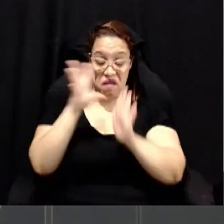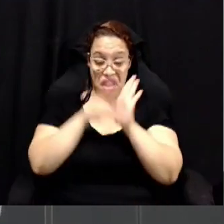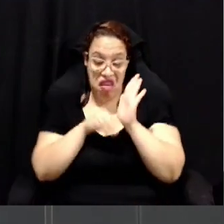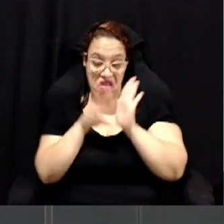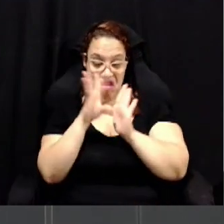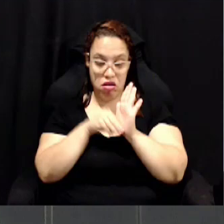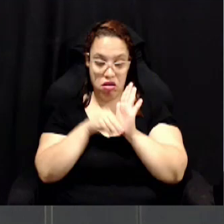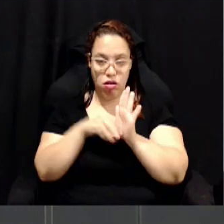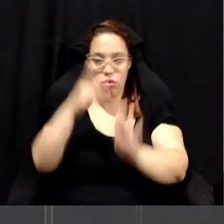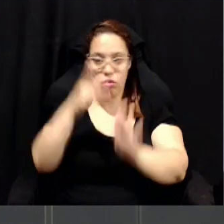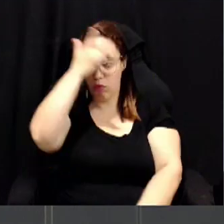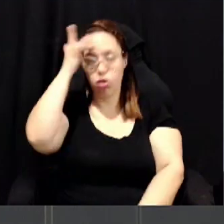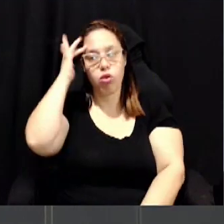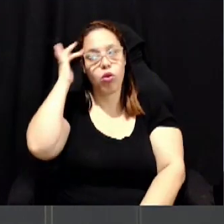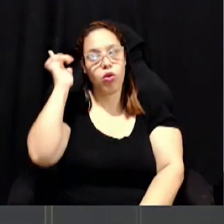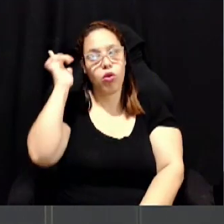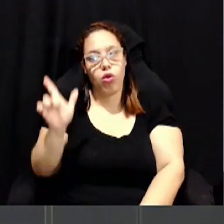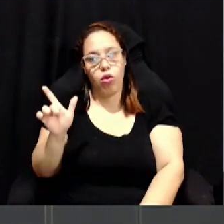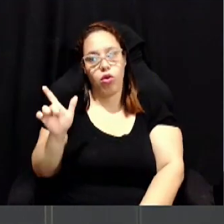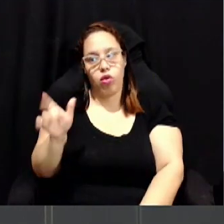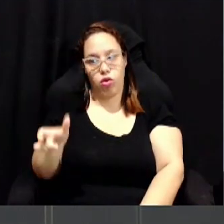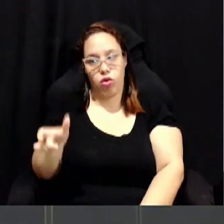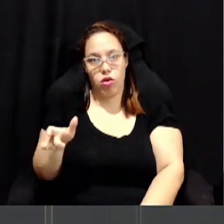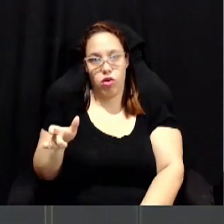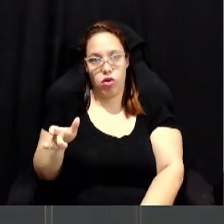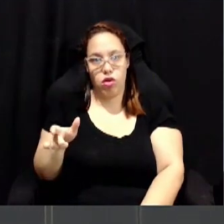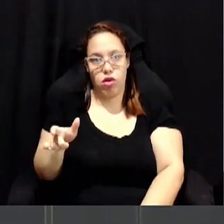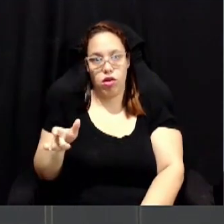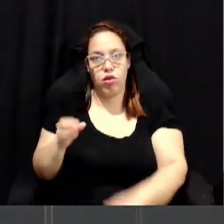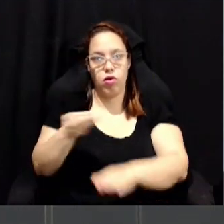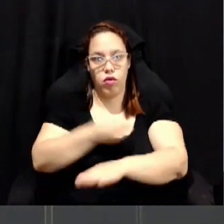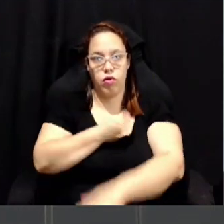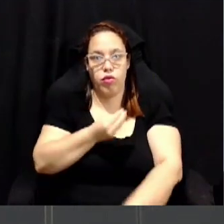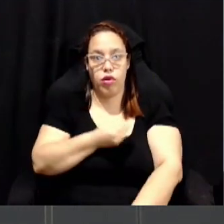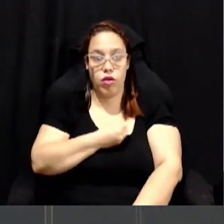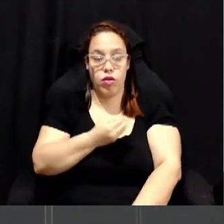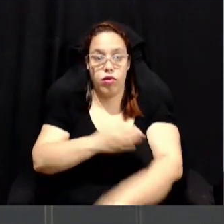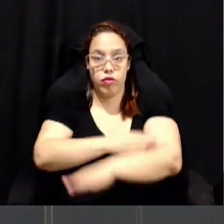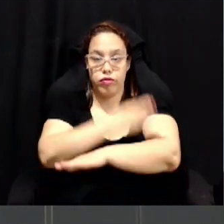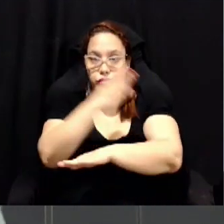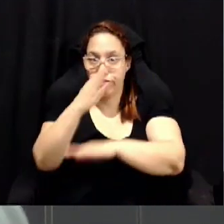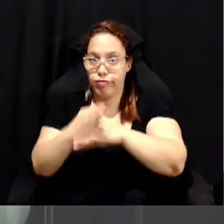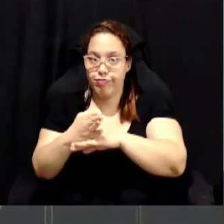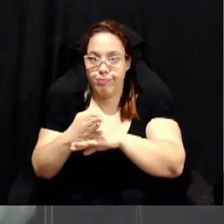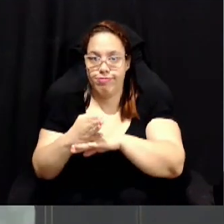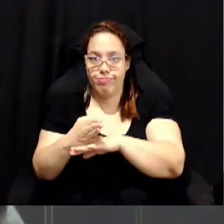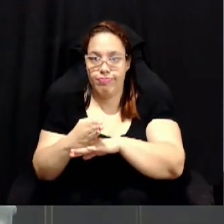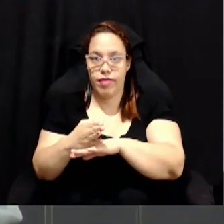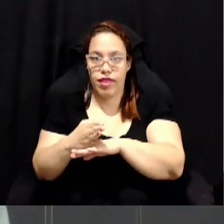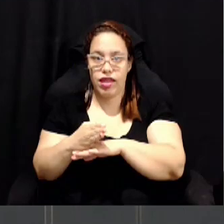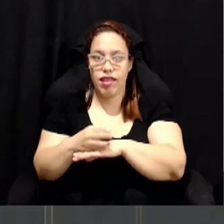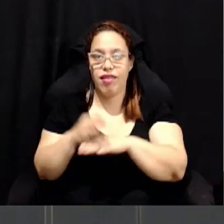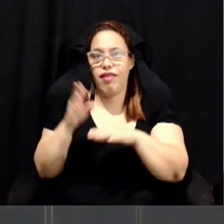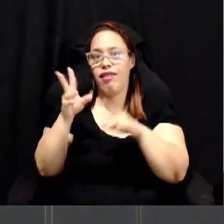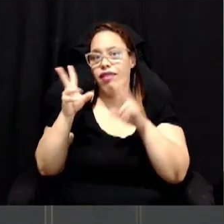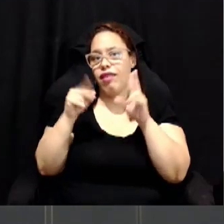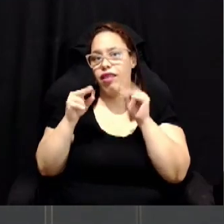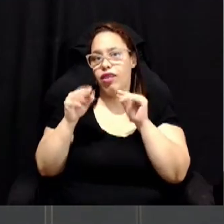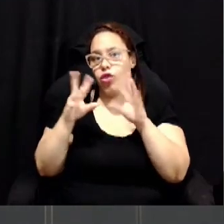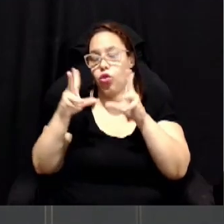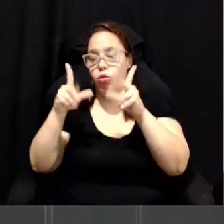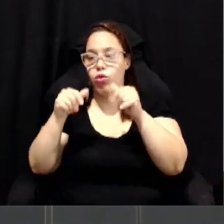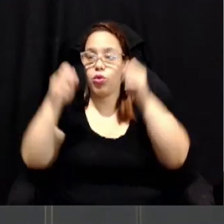traz prejuízos para a vida inteira do indivíduo. Então, não venha com essa conversa, agora todo mundo é autista.